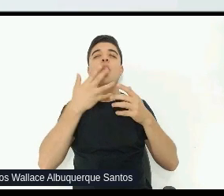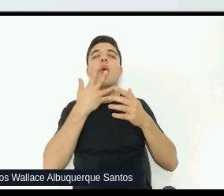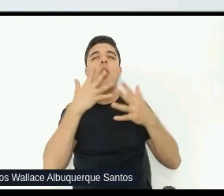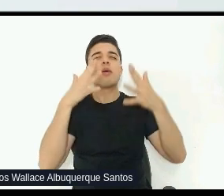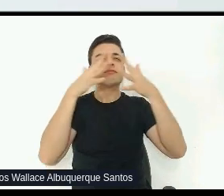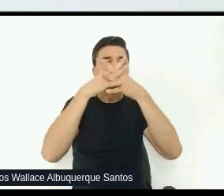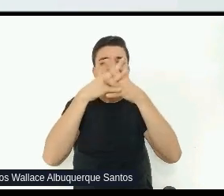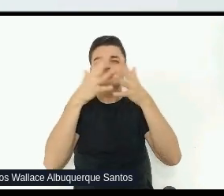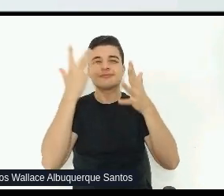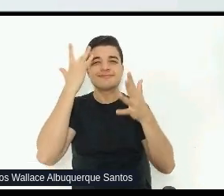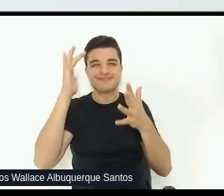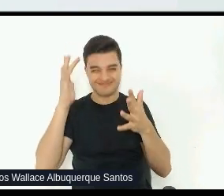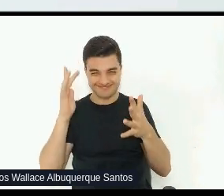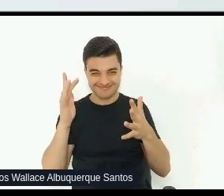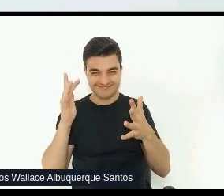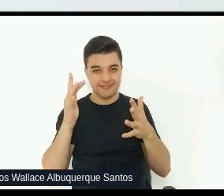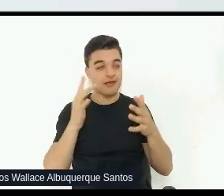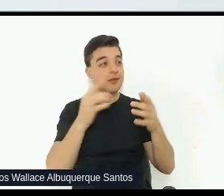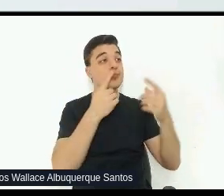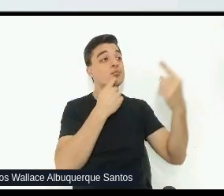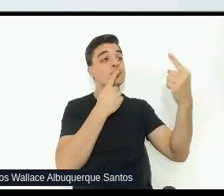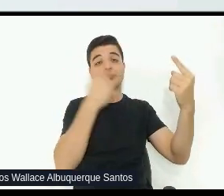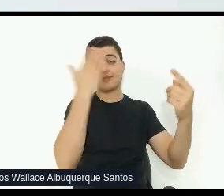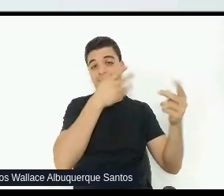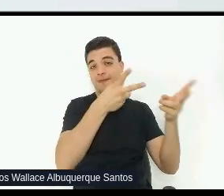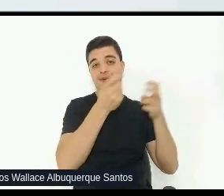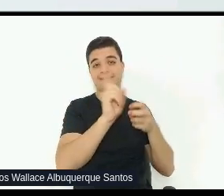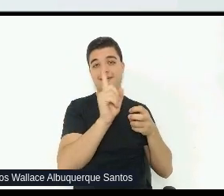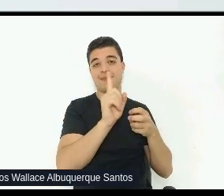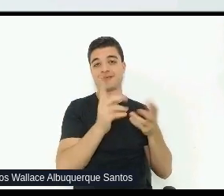passando a informação para o usuário de várias formas diferentes.